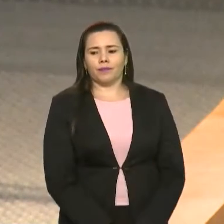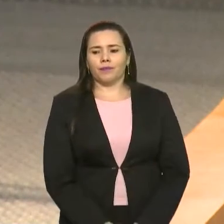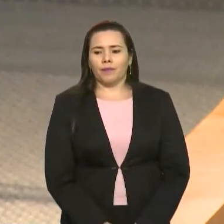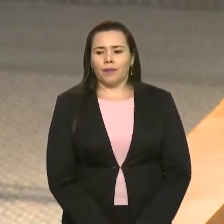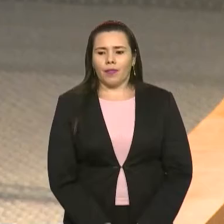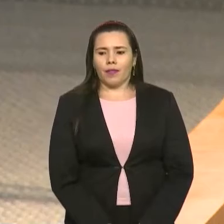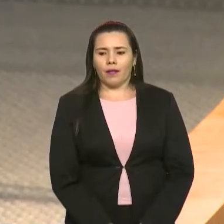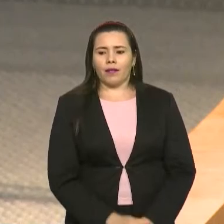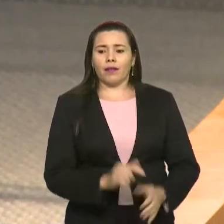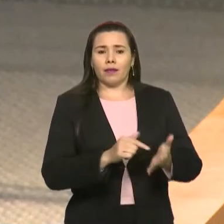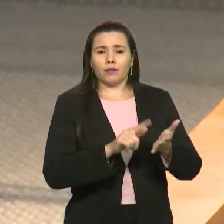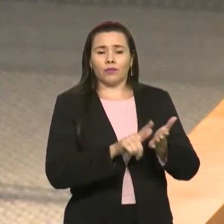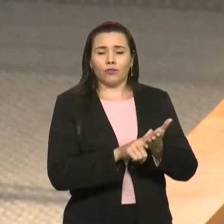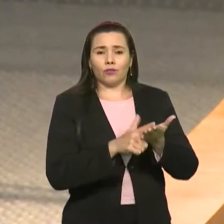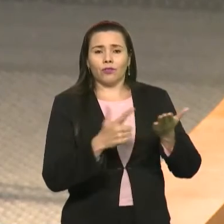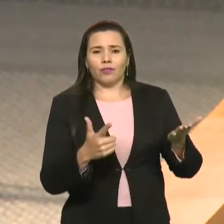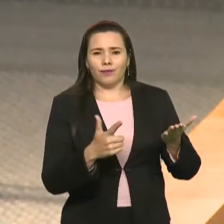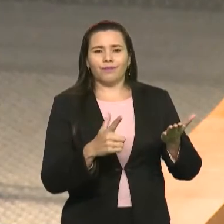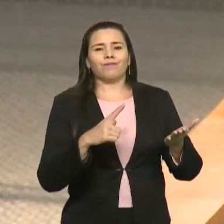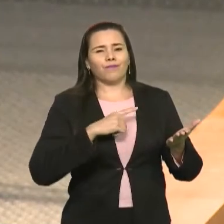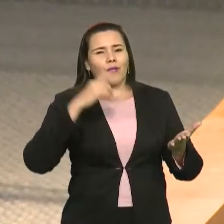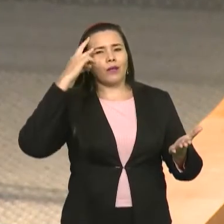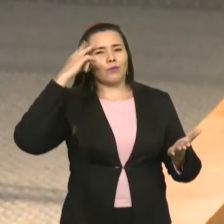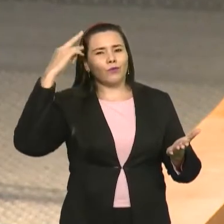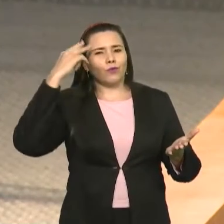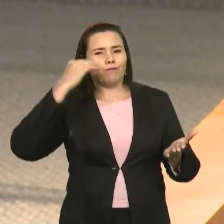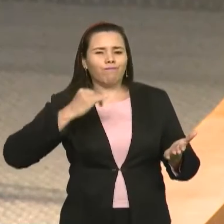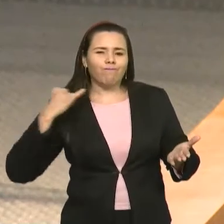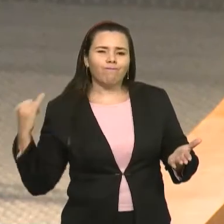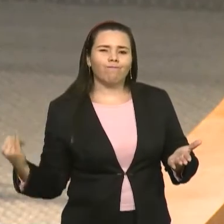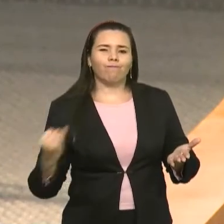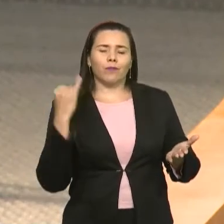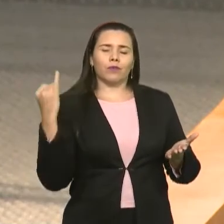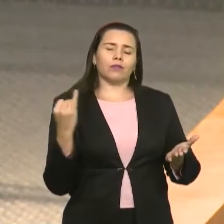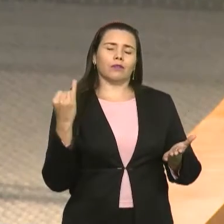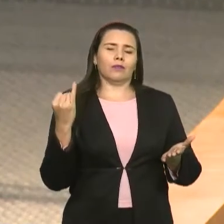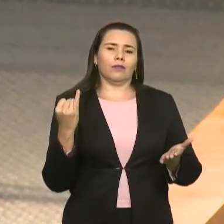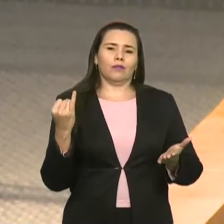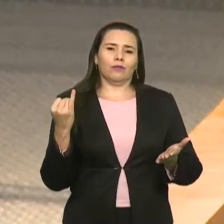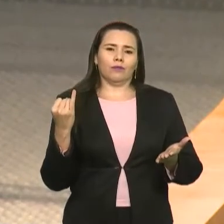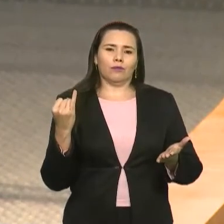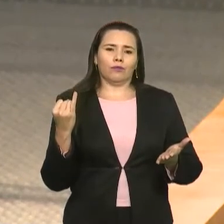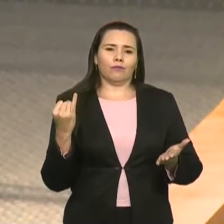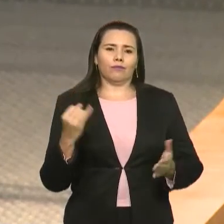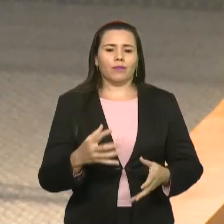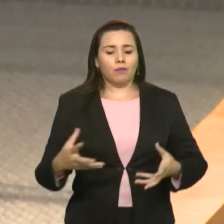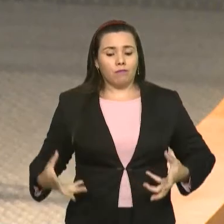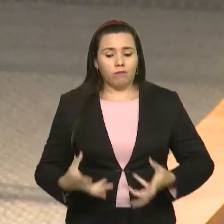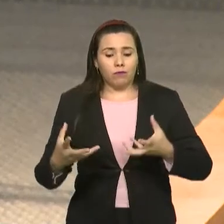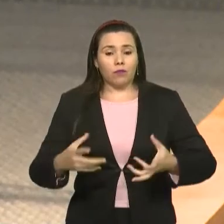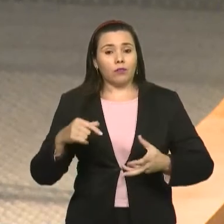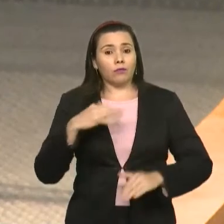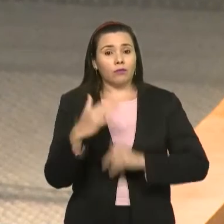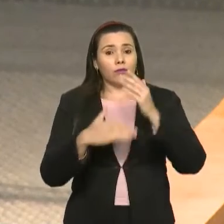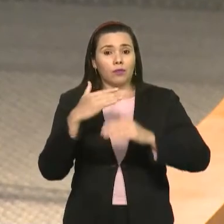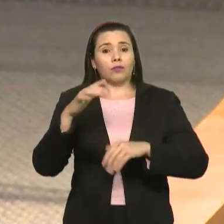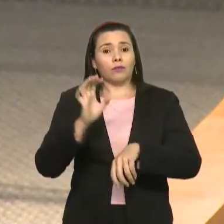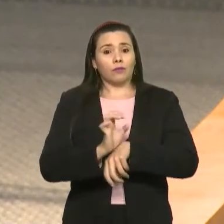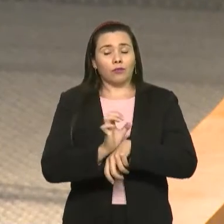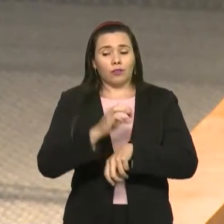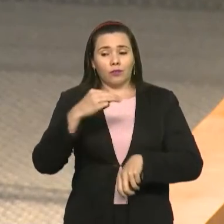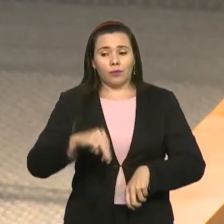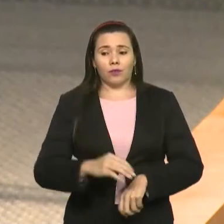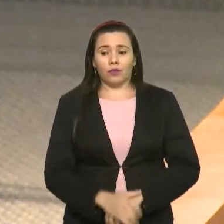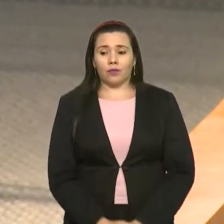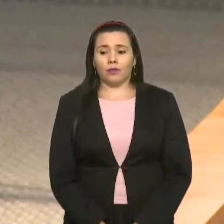legados indestrutíveis dentro da sua historiografia, da sua contribuição para o desenvolvimento do Maranhão, da sua contribuição para o reclamo dos